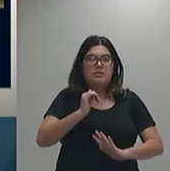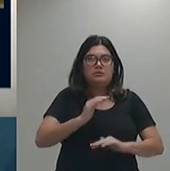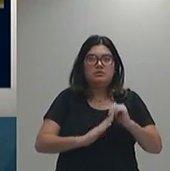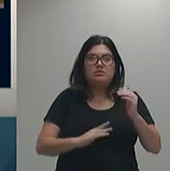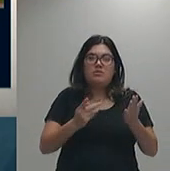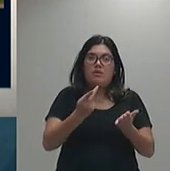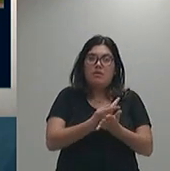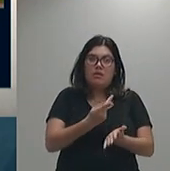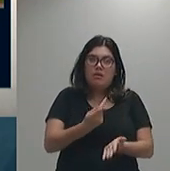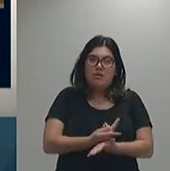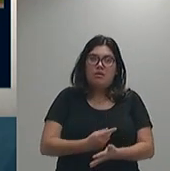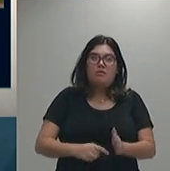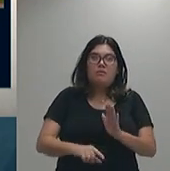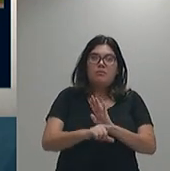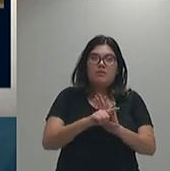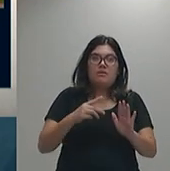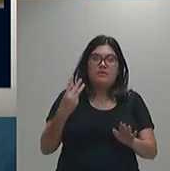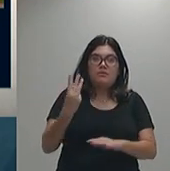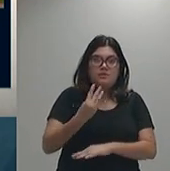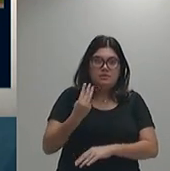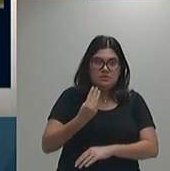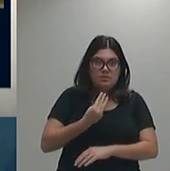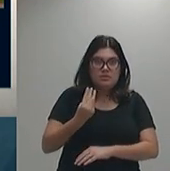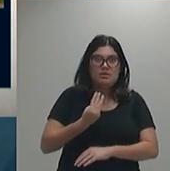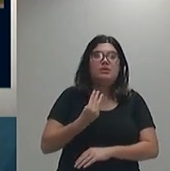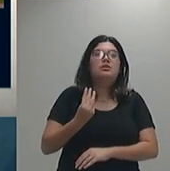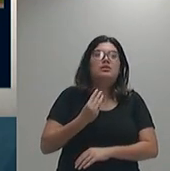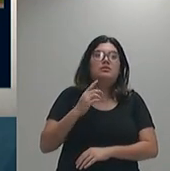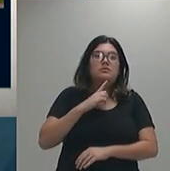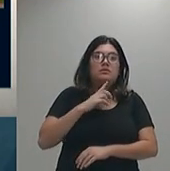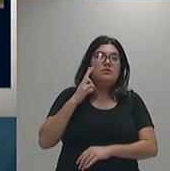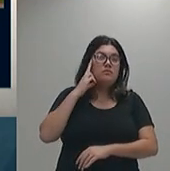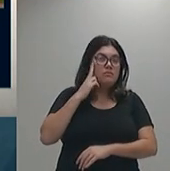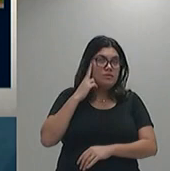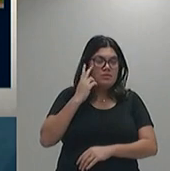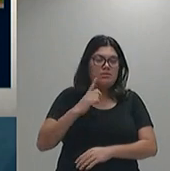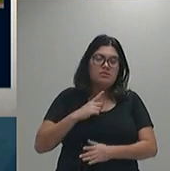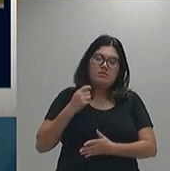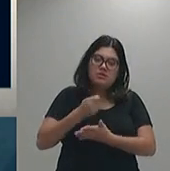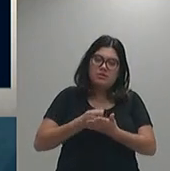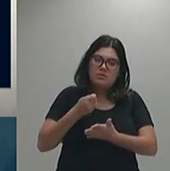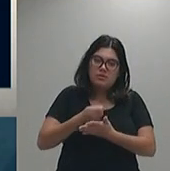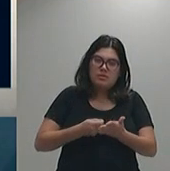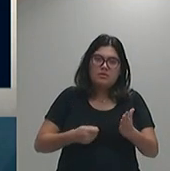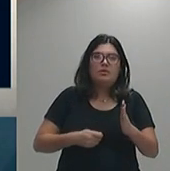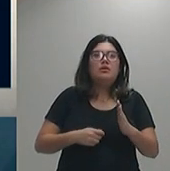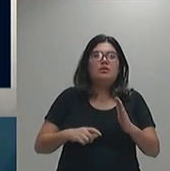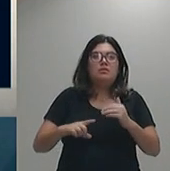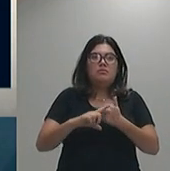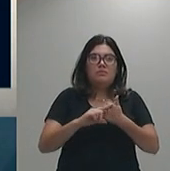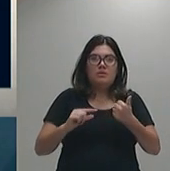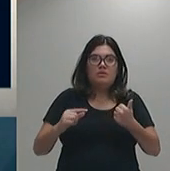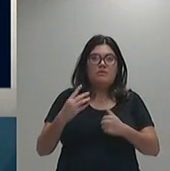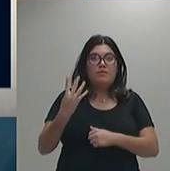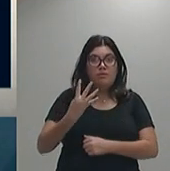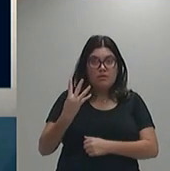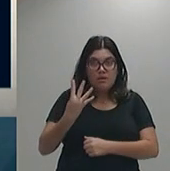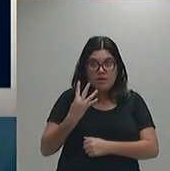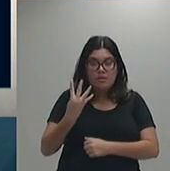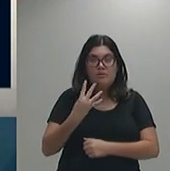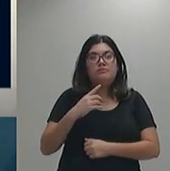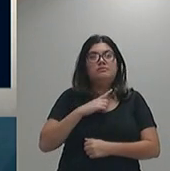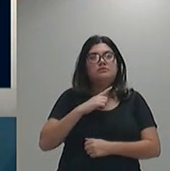do parágrafo terceiro em hipótese que exigiria a incidência do Parágrafo 4º que como se vê